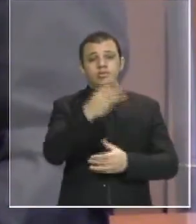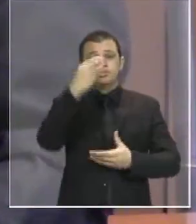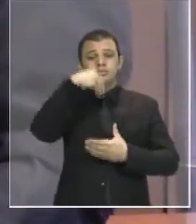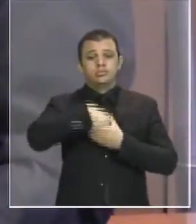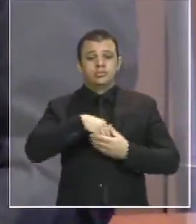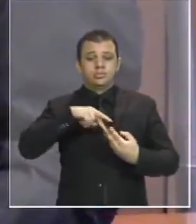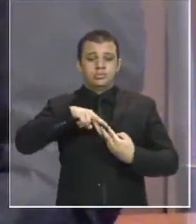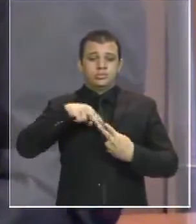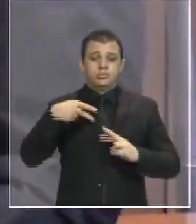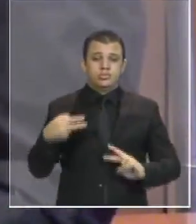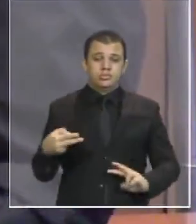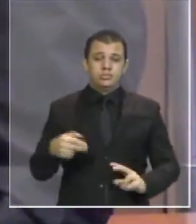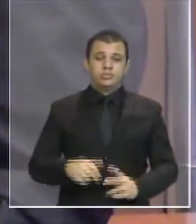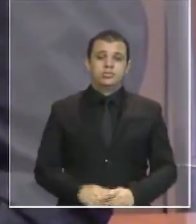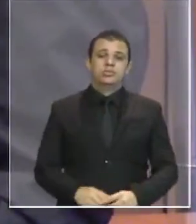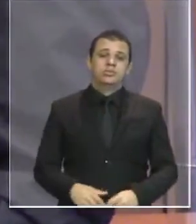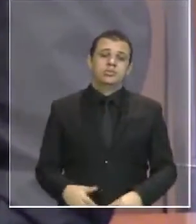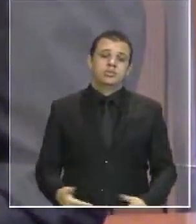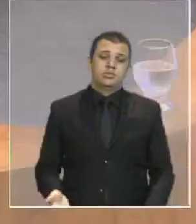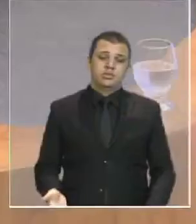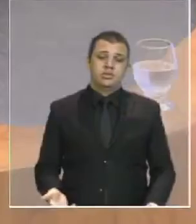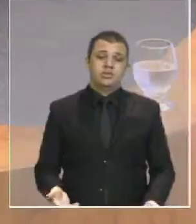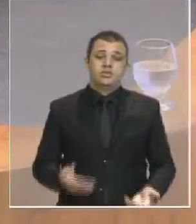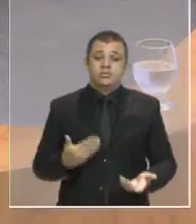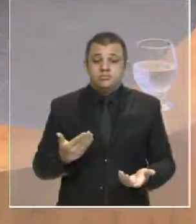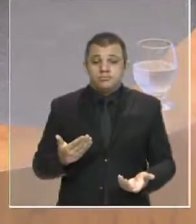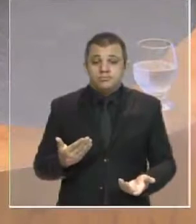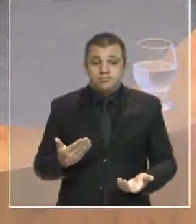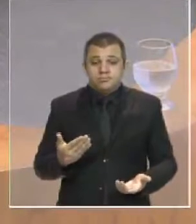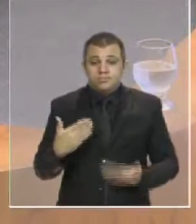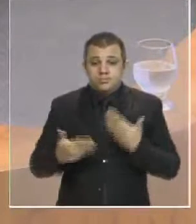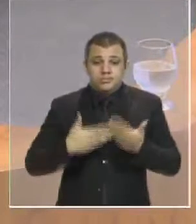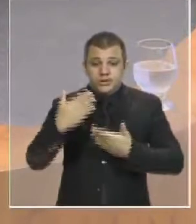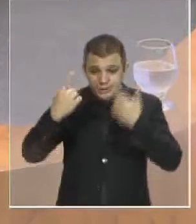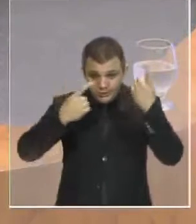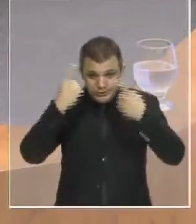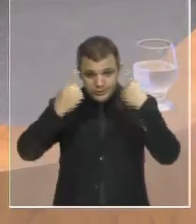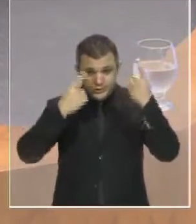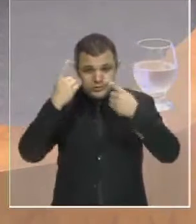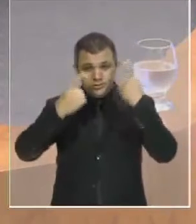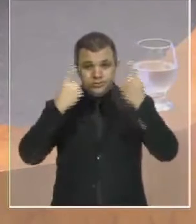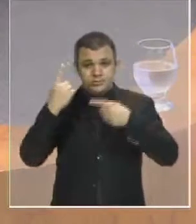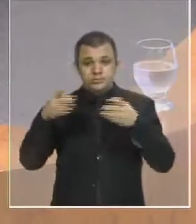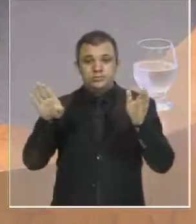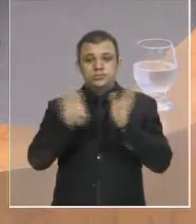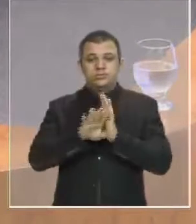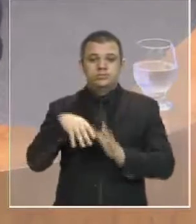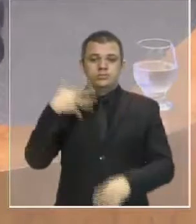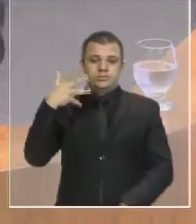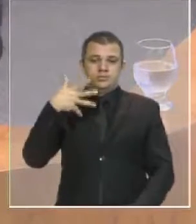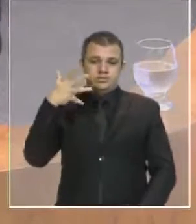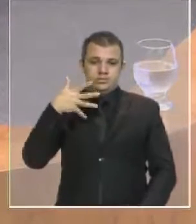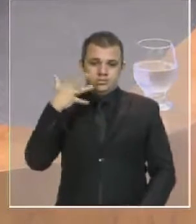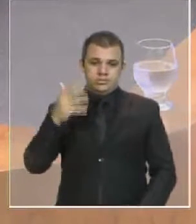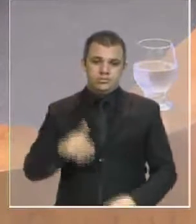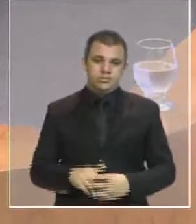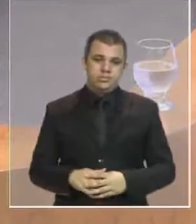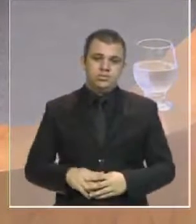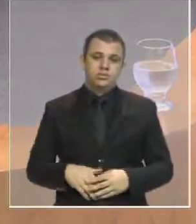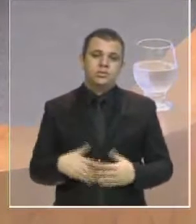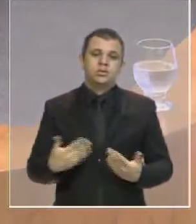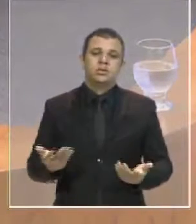cada dia que passa. E o desespero vem para a tribuna. Mas isto será desmontado ponto a